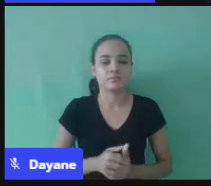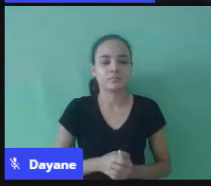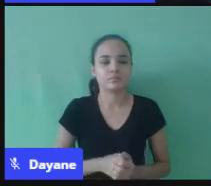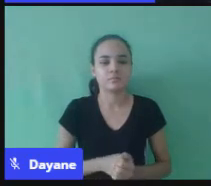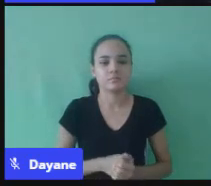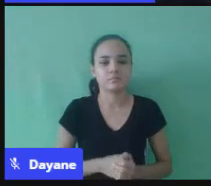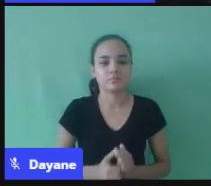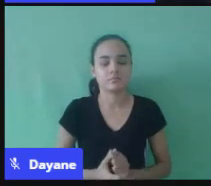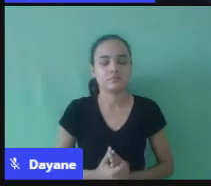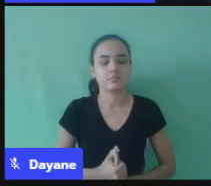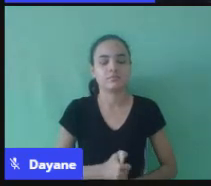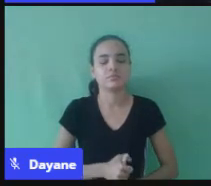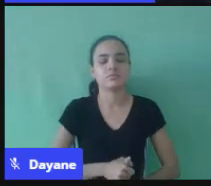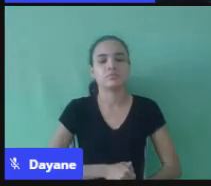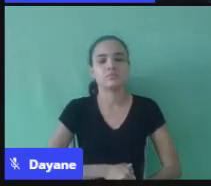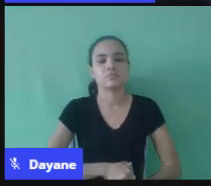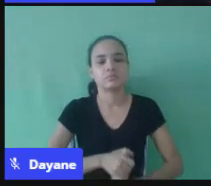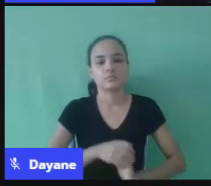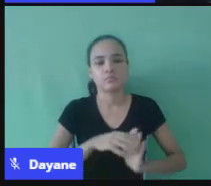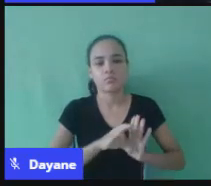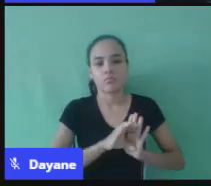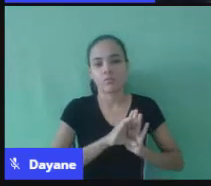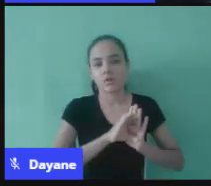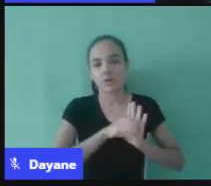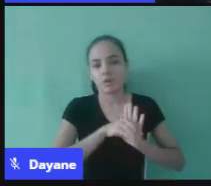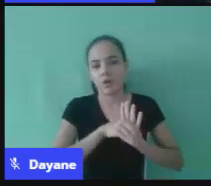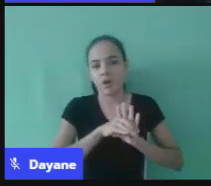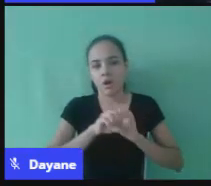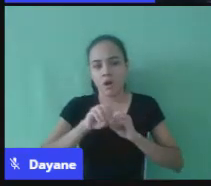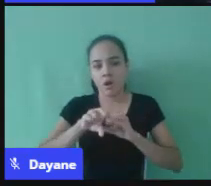conceito de ensino. Eu não sei se pulou um, professor.